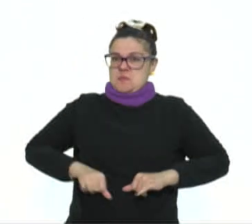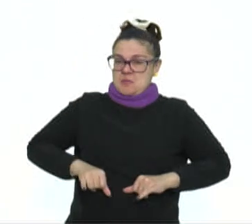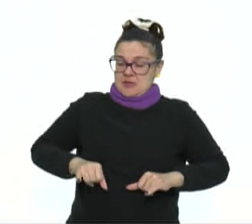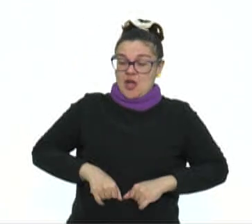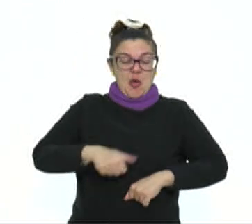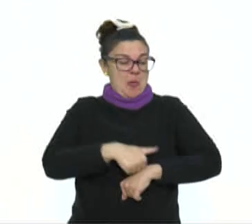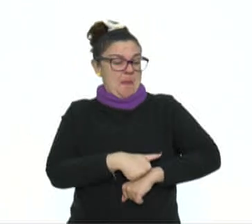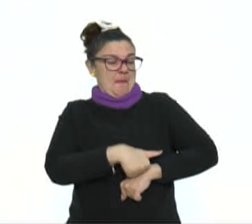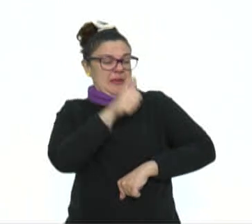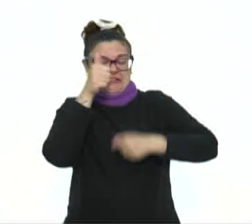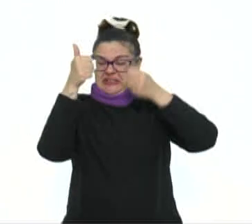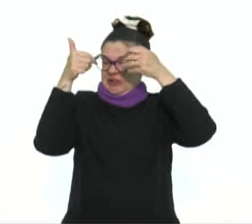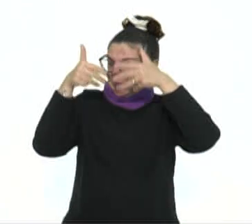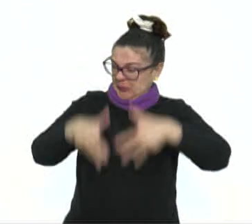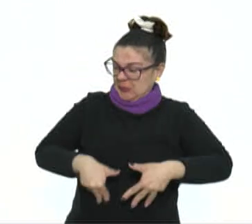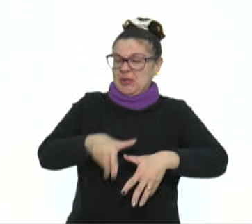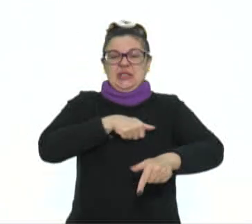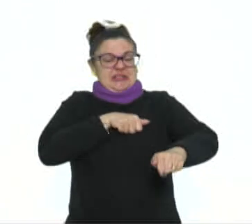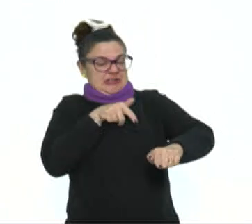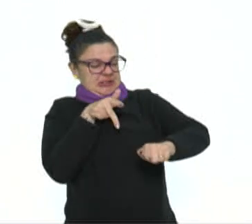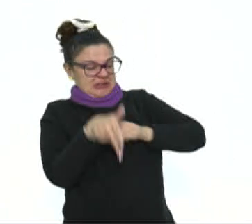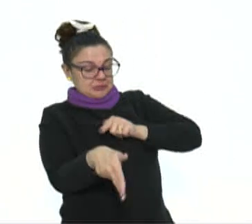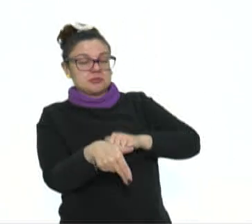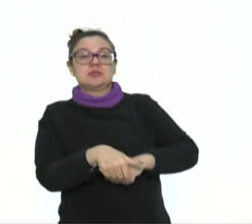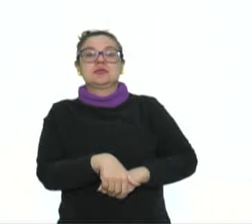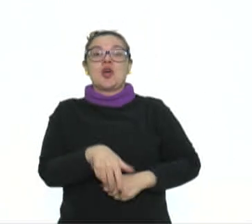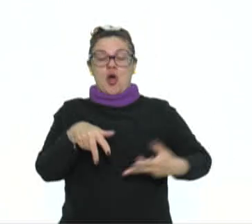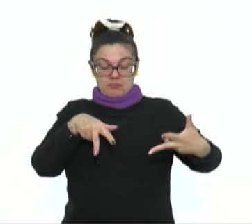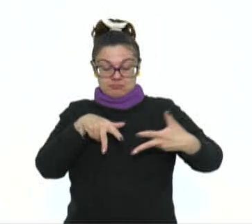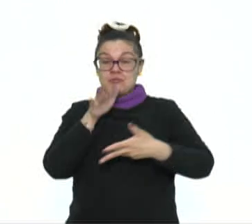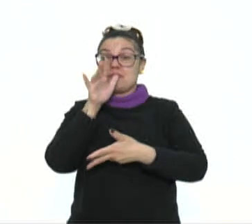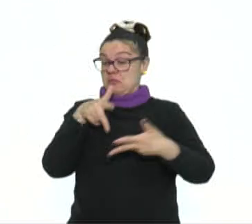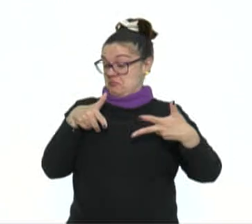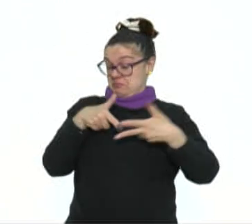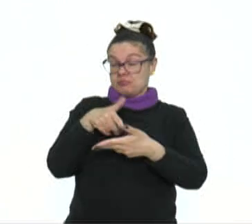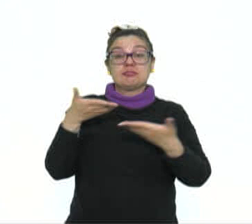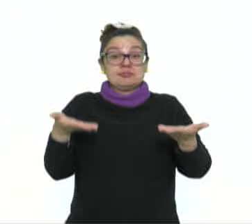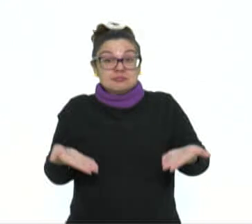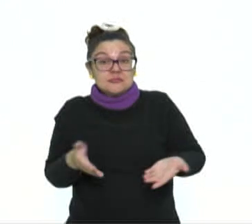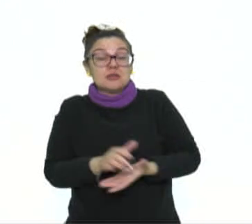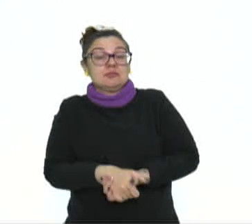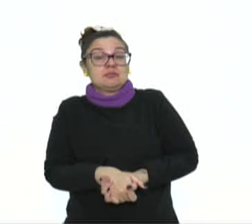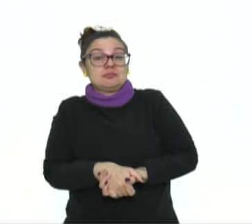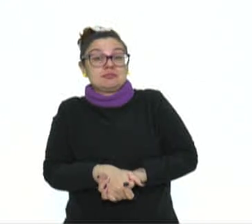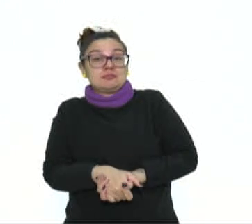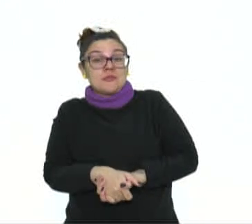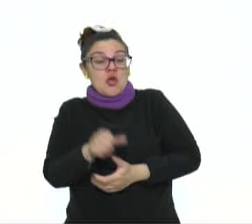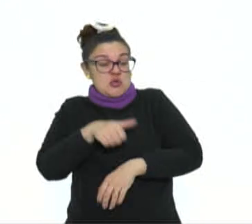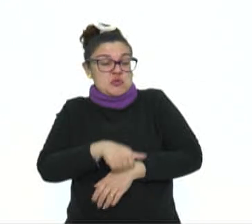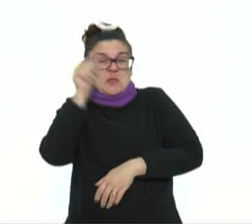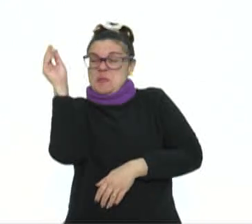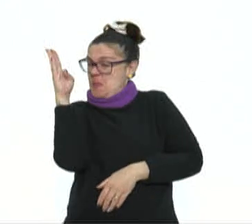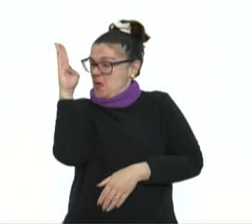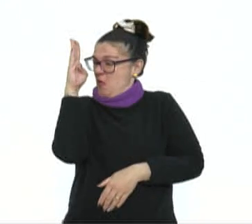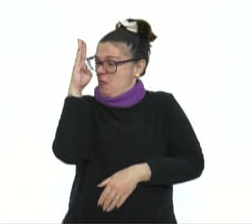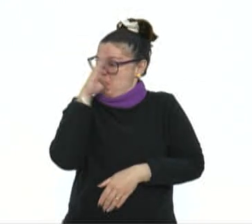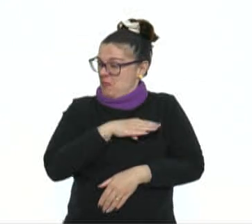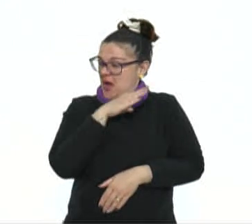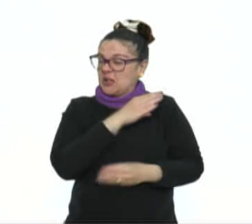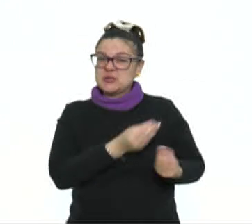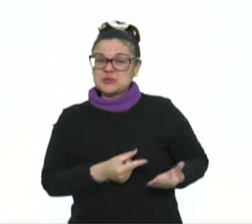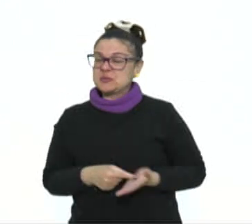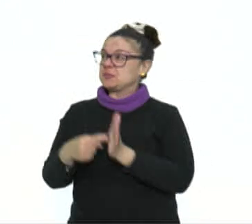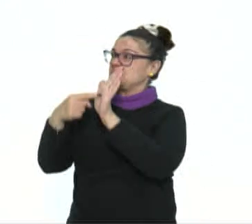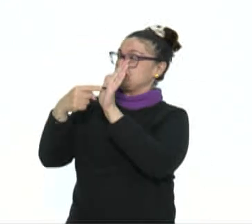as mais repugnantes mutilações, as castrações, por exemplo, os mais cruéis rituais, tudo